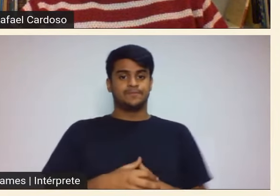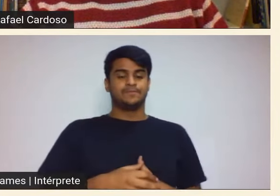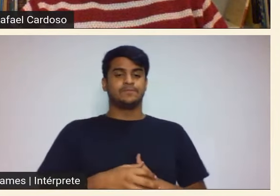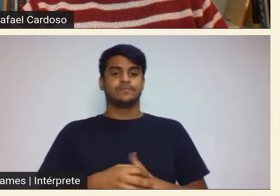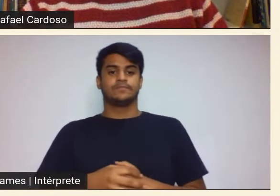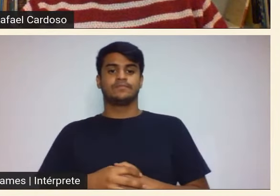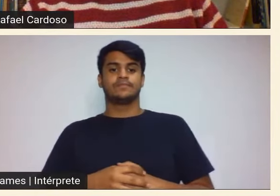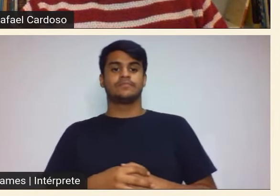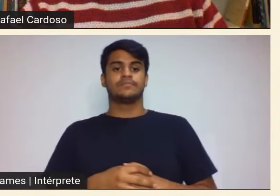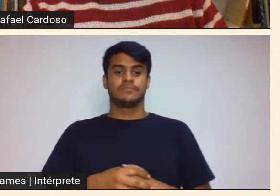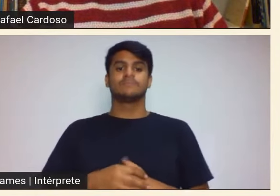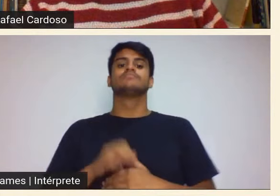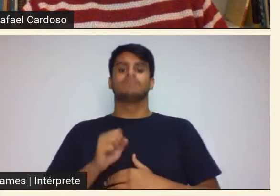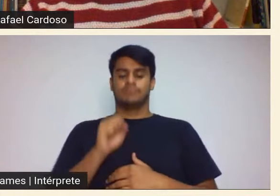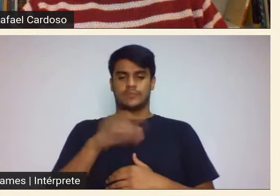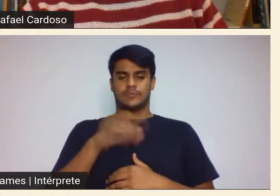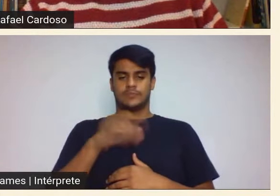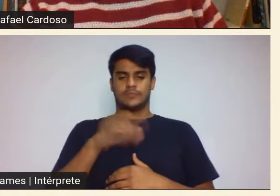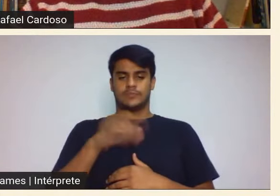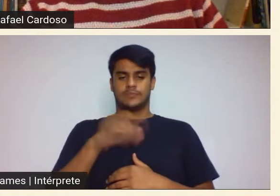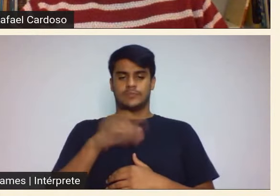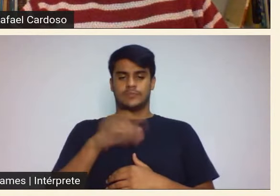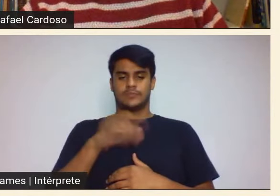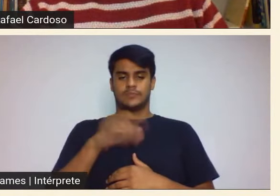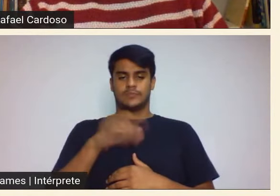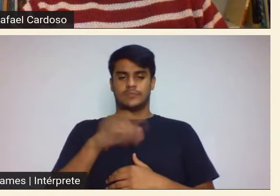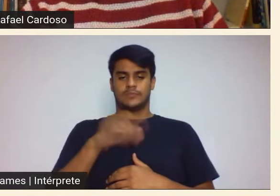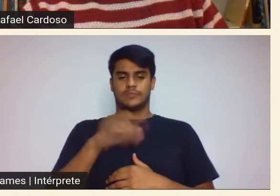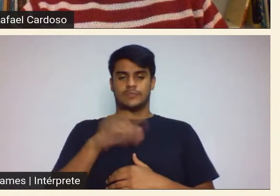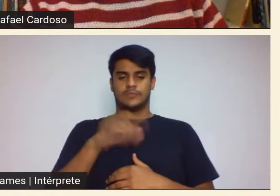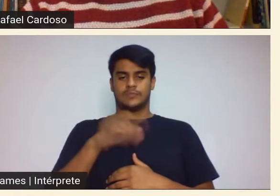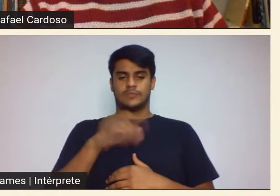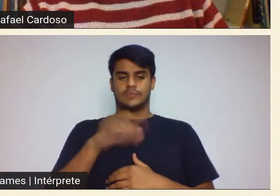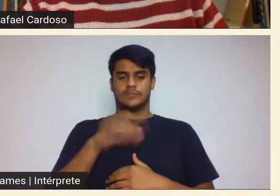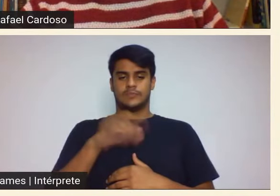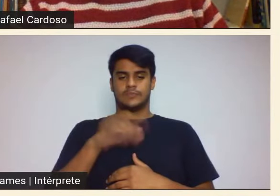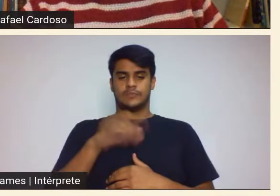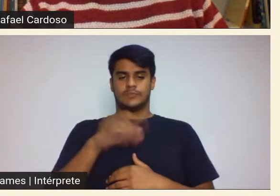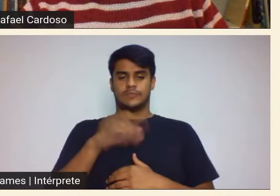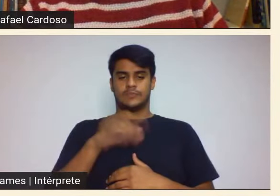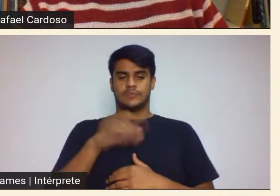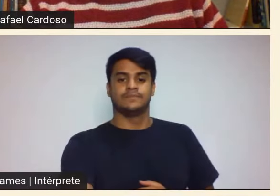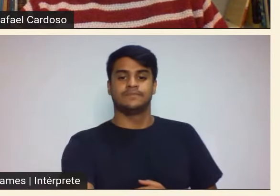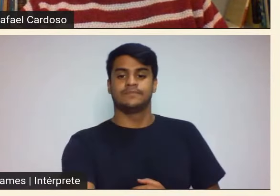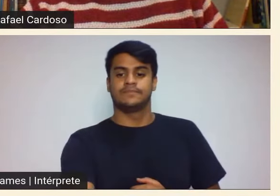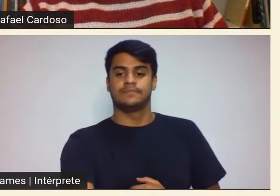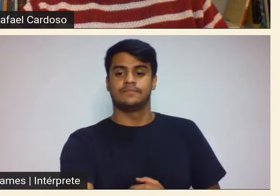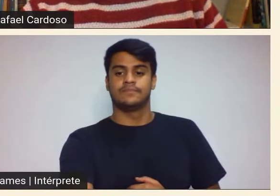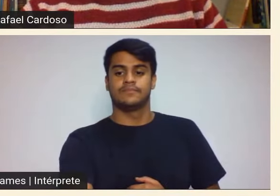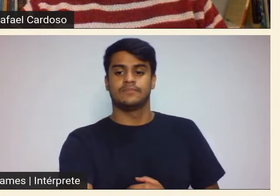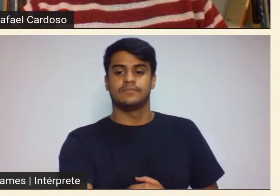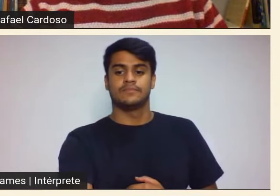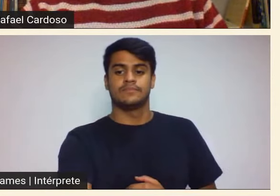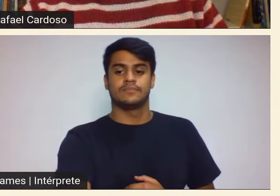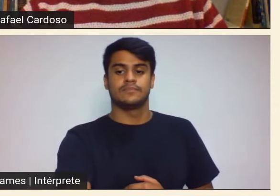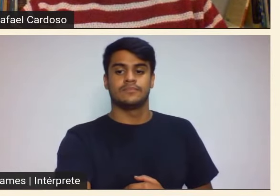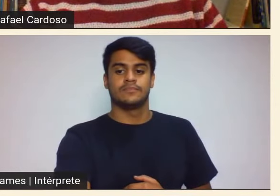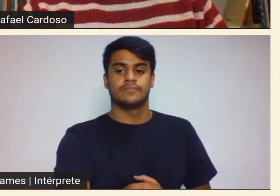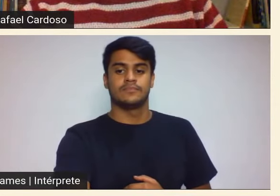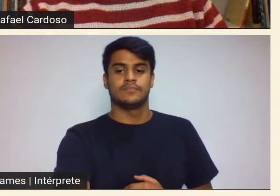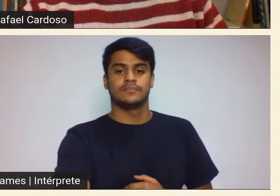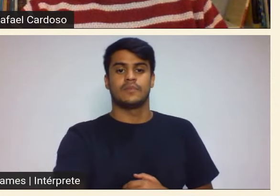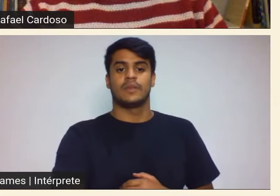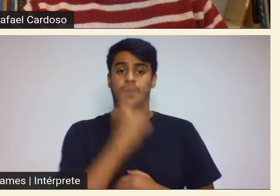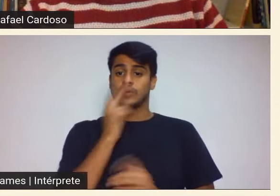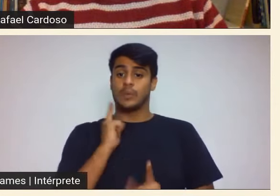Sim, é isso. Obrigada. Eu achei muito interessante, inclusive, quando eu fui na exposição no MASP e encontrei